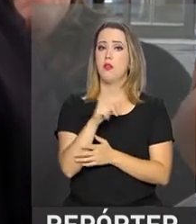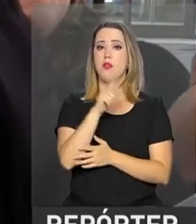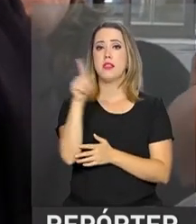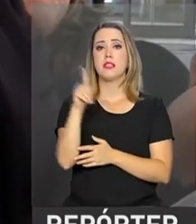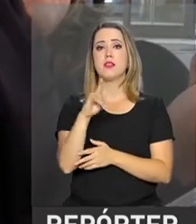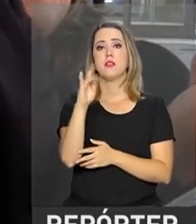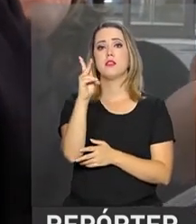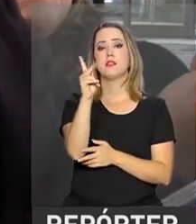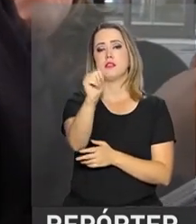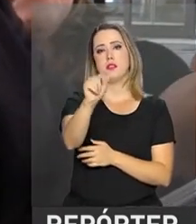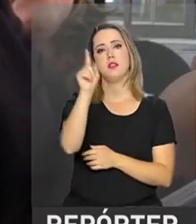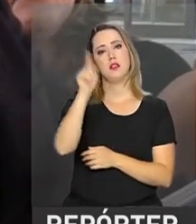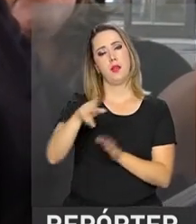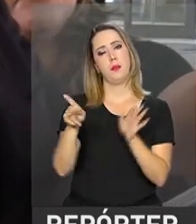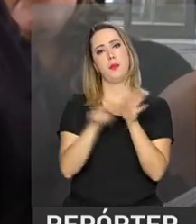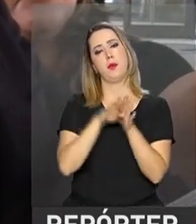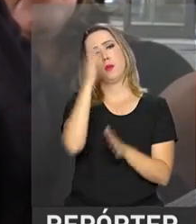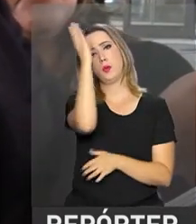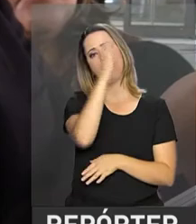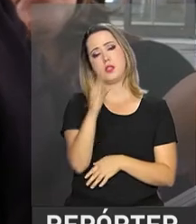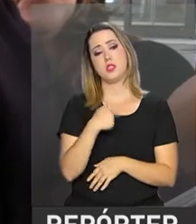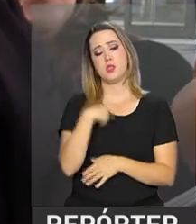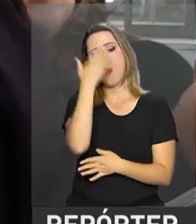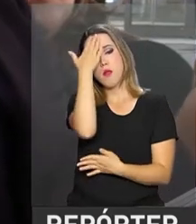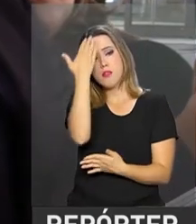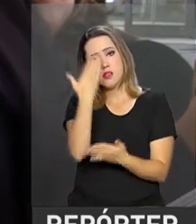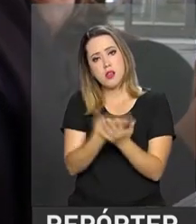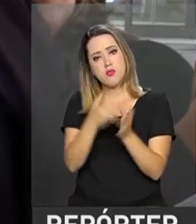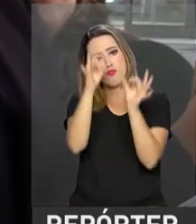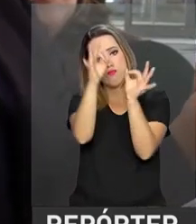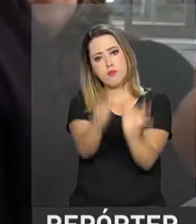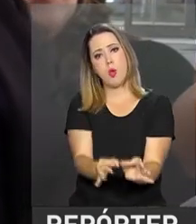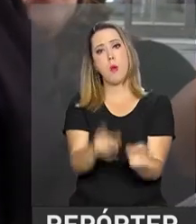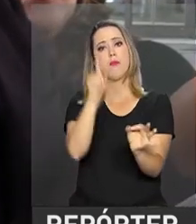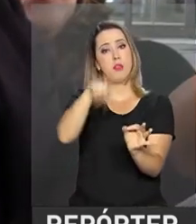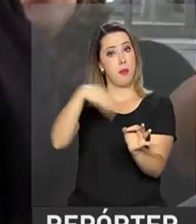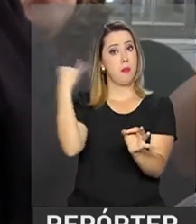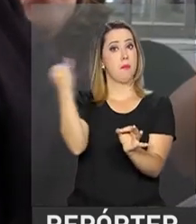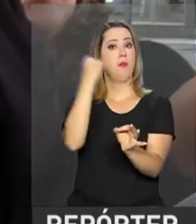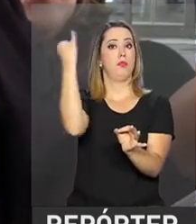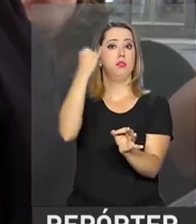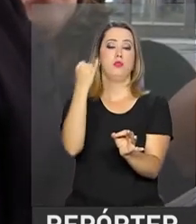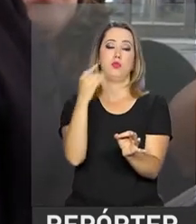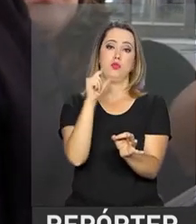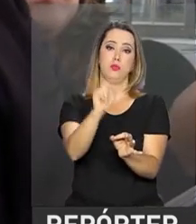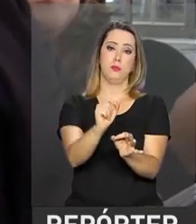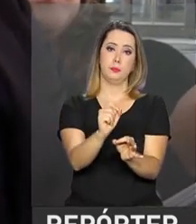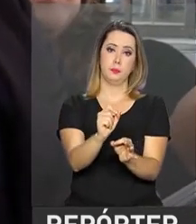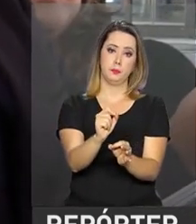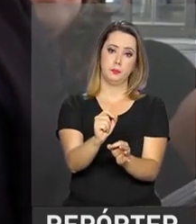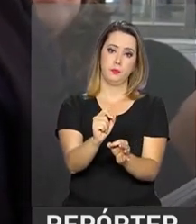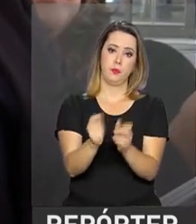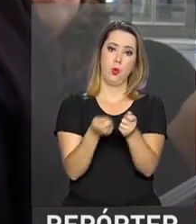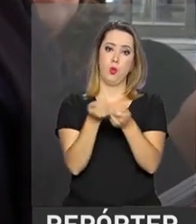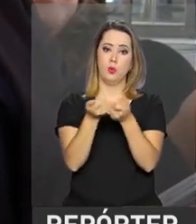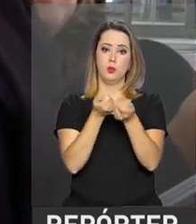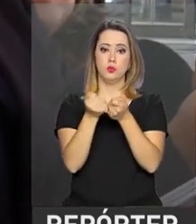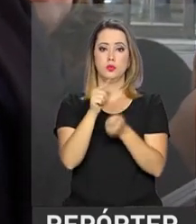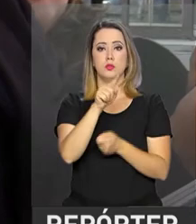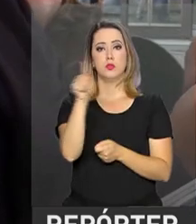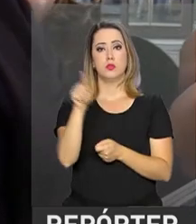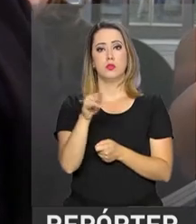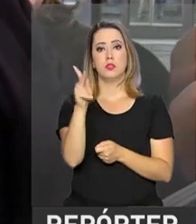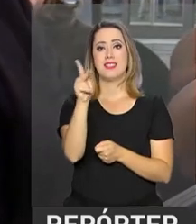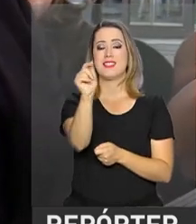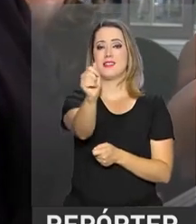um desenvolvimento brasileiro que eu tenho certeza vai ser muito útil para o controle da Zika em